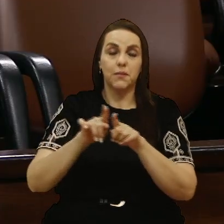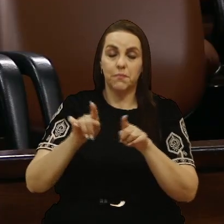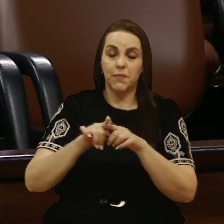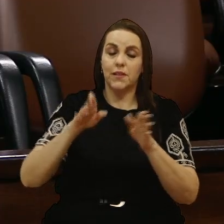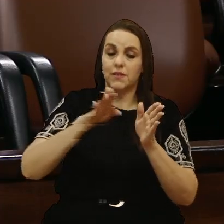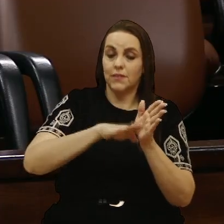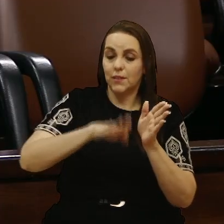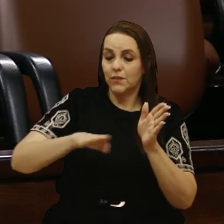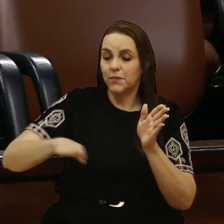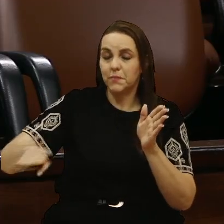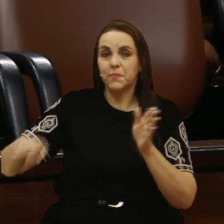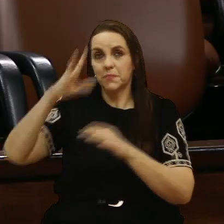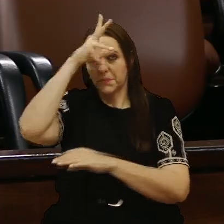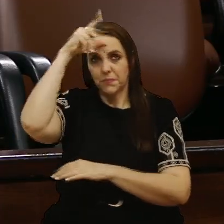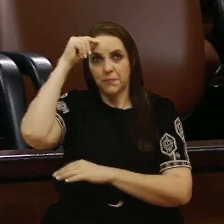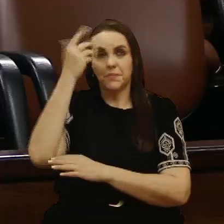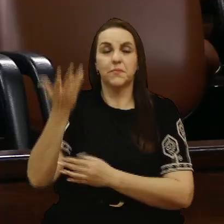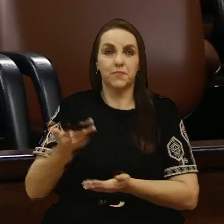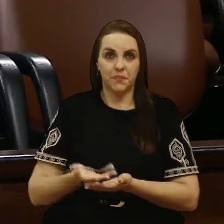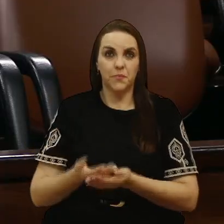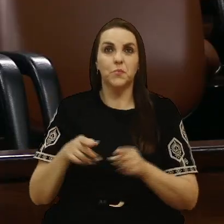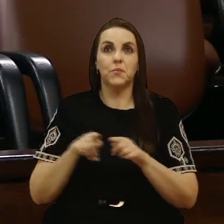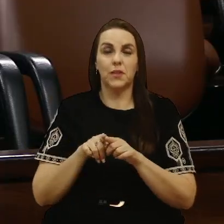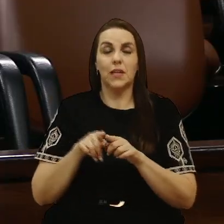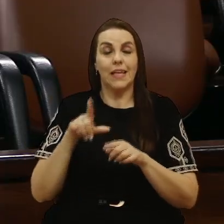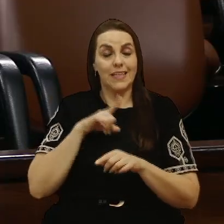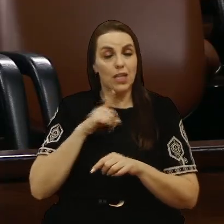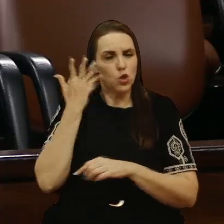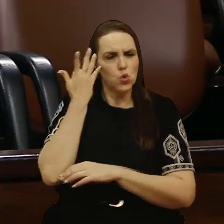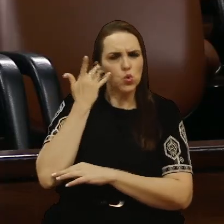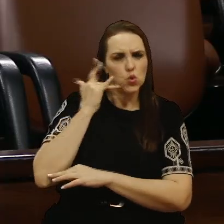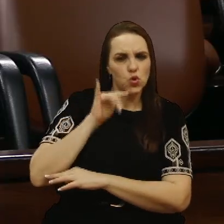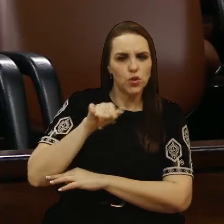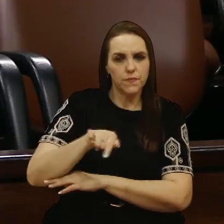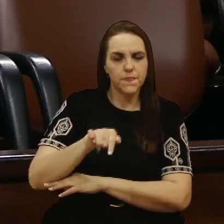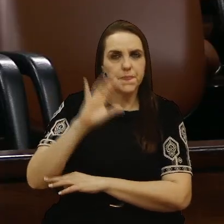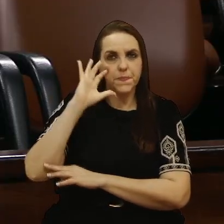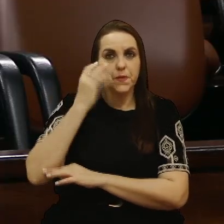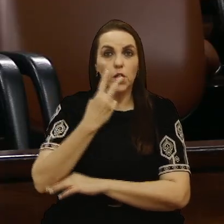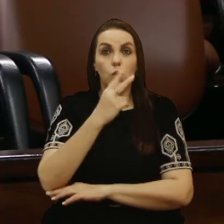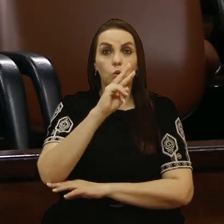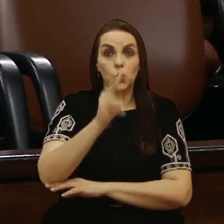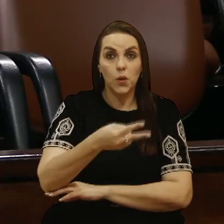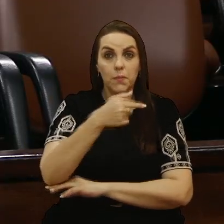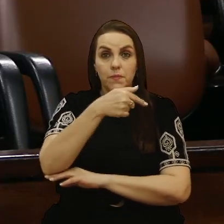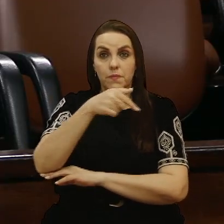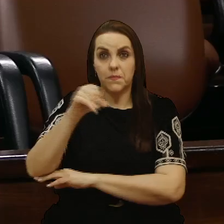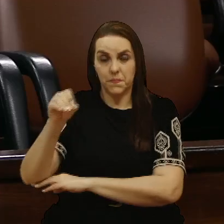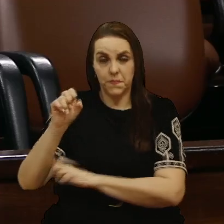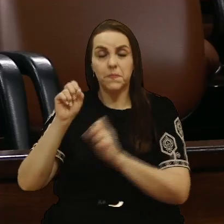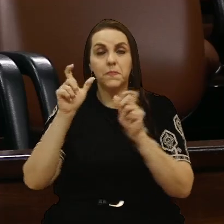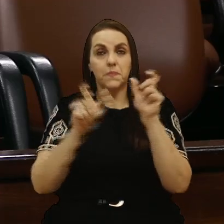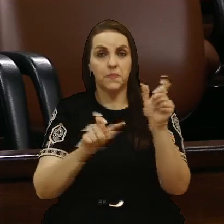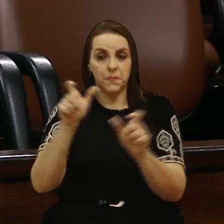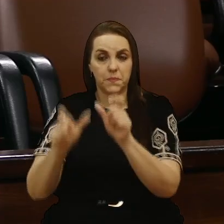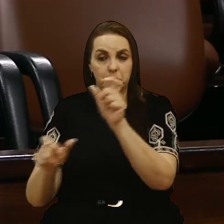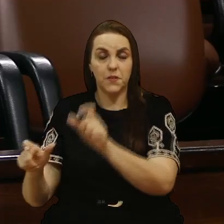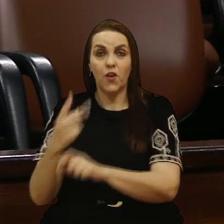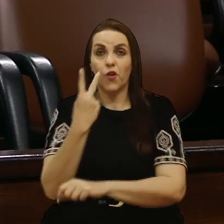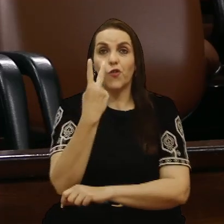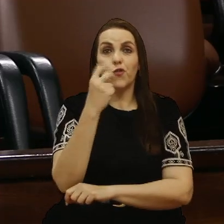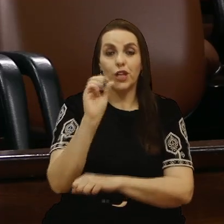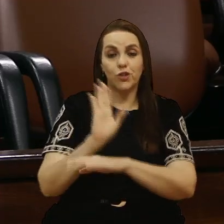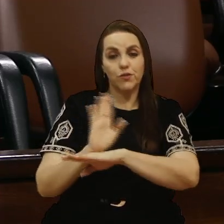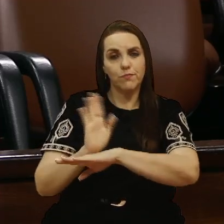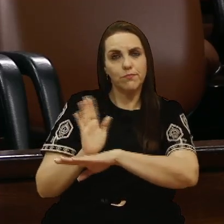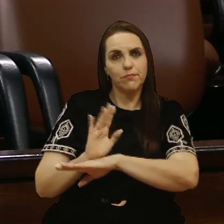de Caxias do Sul, que reuniu, nesses dias, 2.700 pessoas em 20 sessões